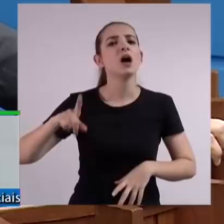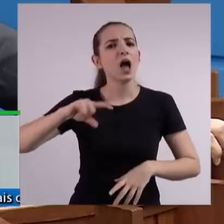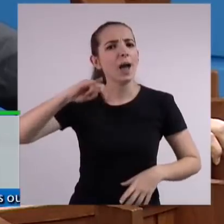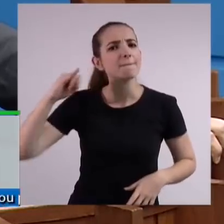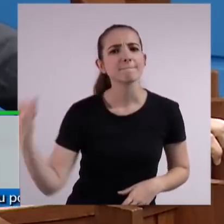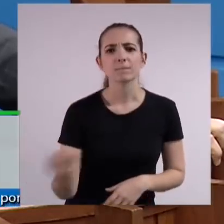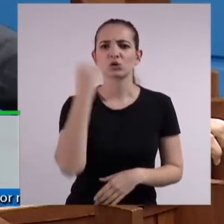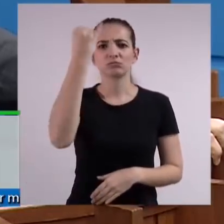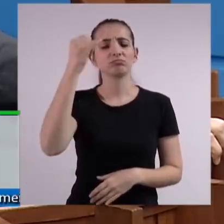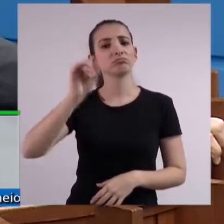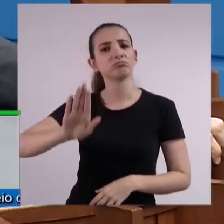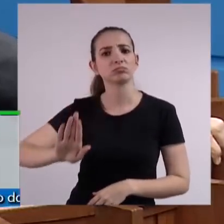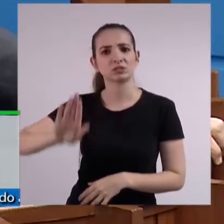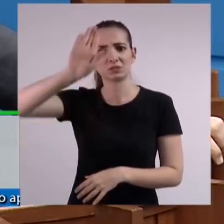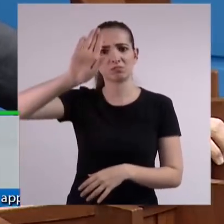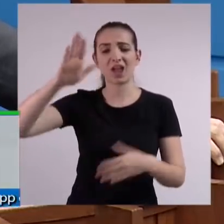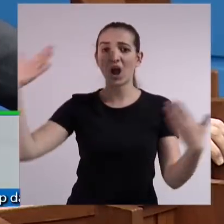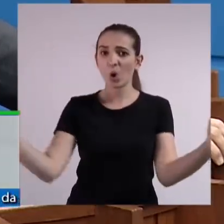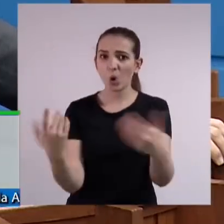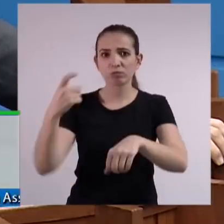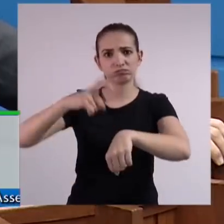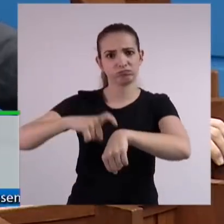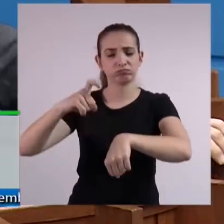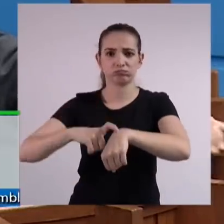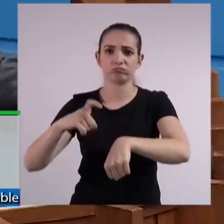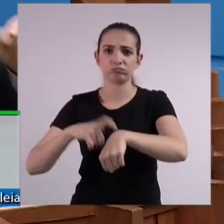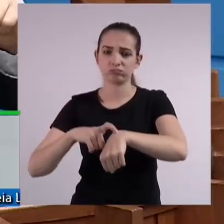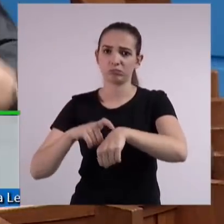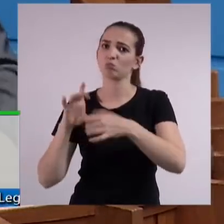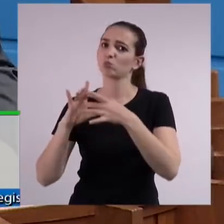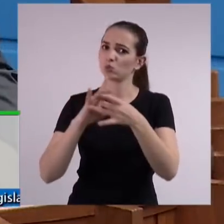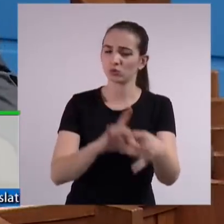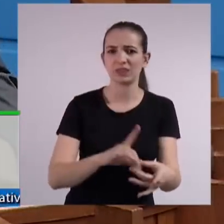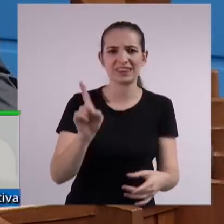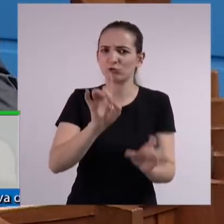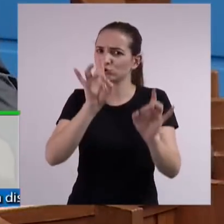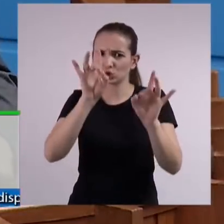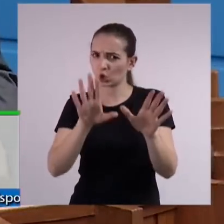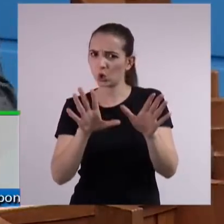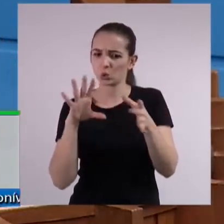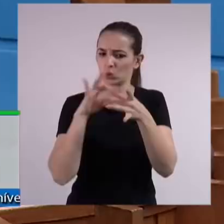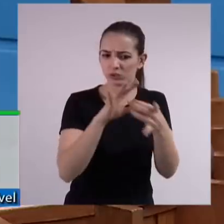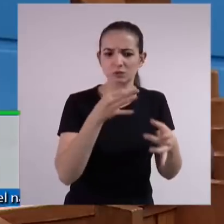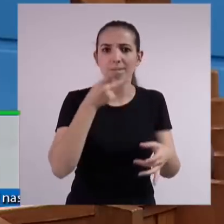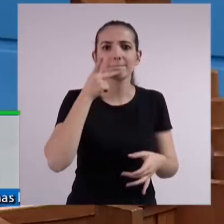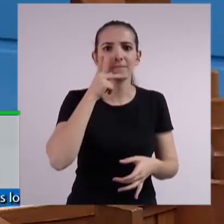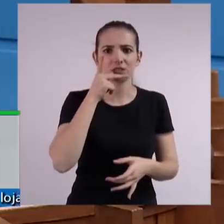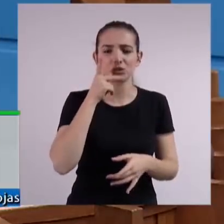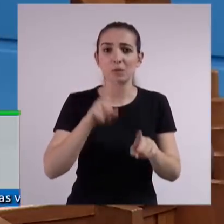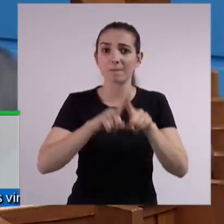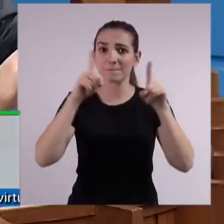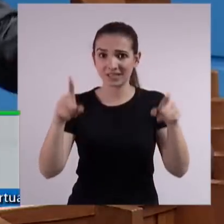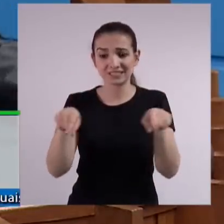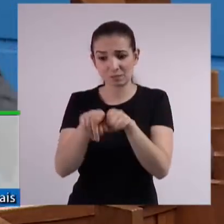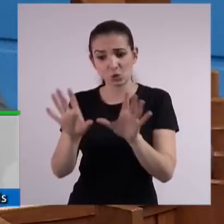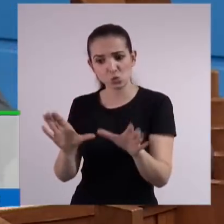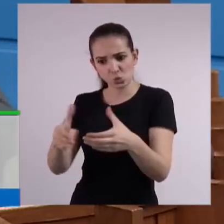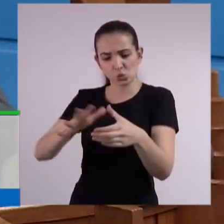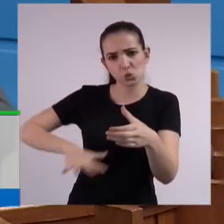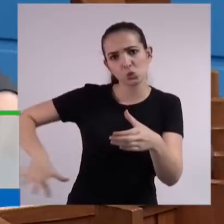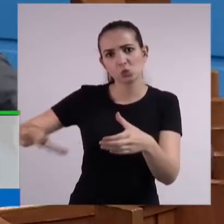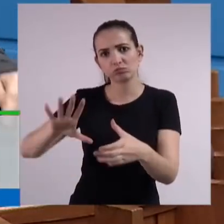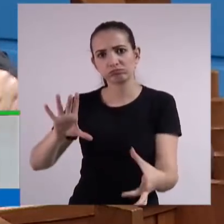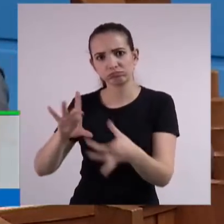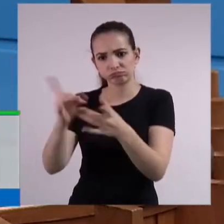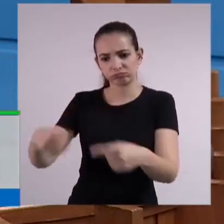importância dessa candidatura nesse momento, não só partidariamente, para o grupo que se aliançou e que